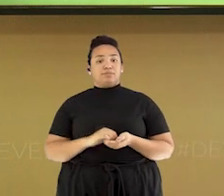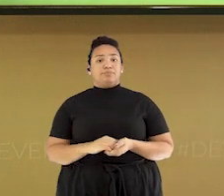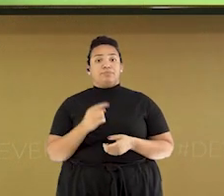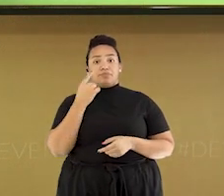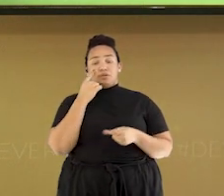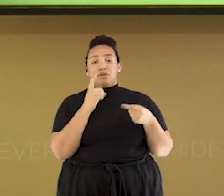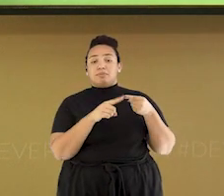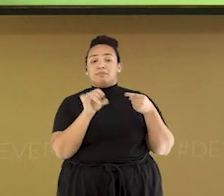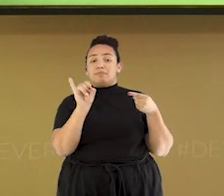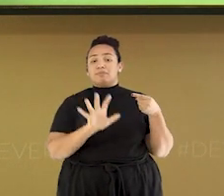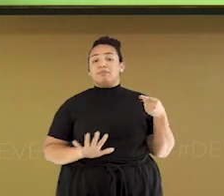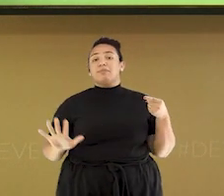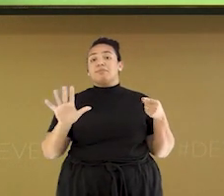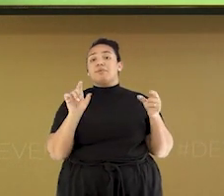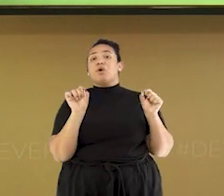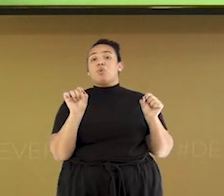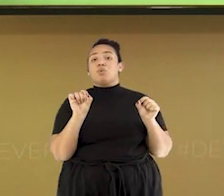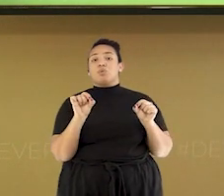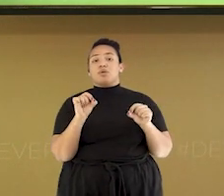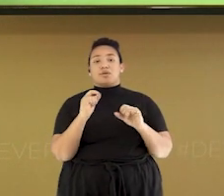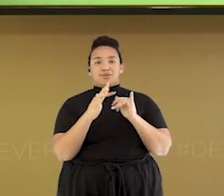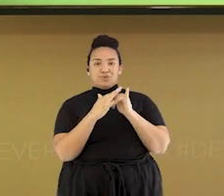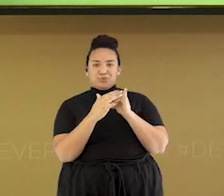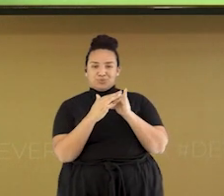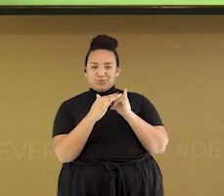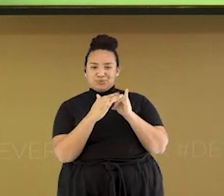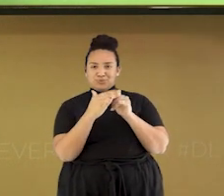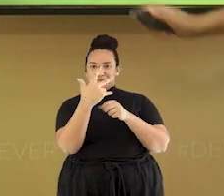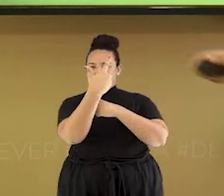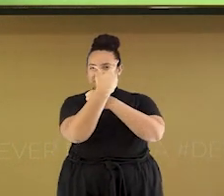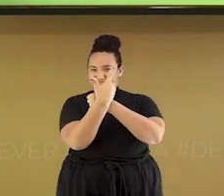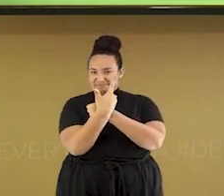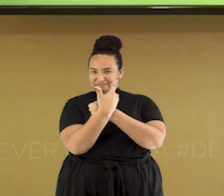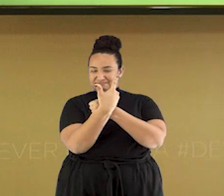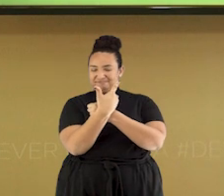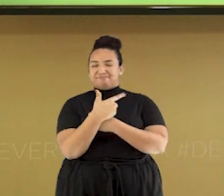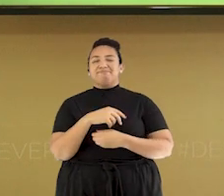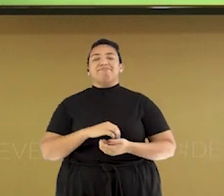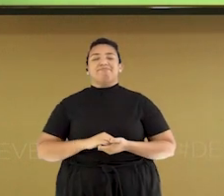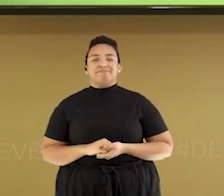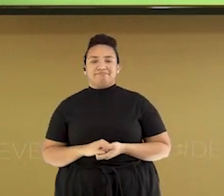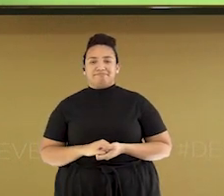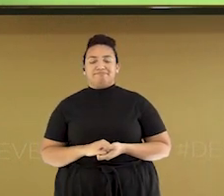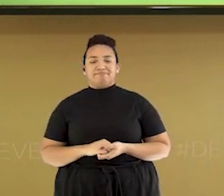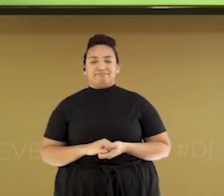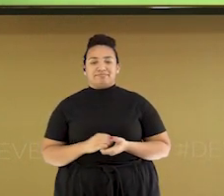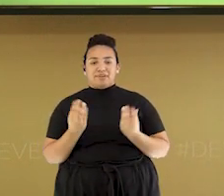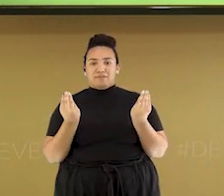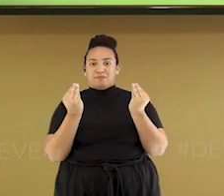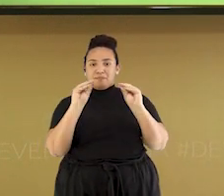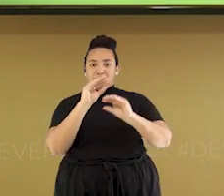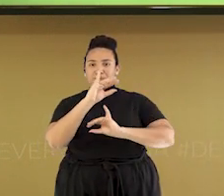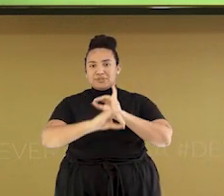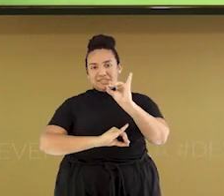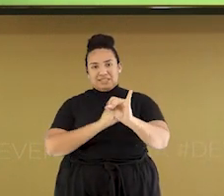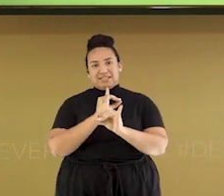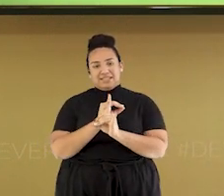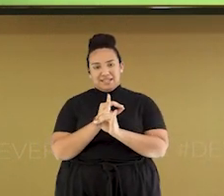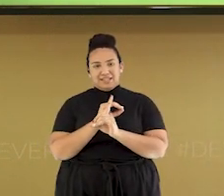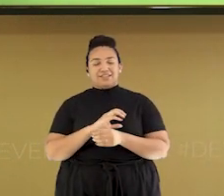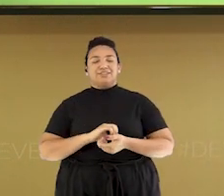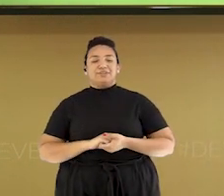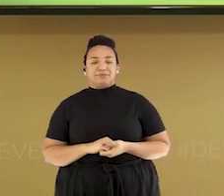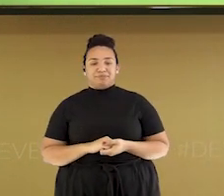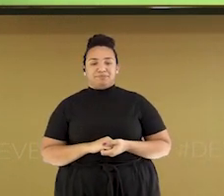um youtuber. E ele está se gravando, né? Ele está gravando um vídeo para colocar na internet. E como vemos, ele